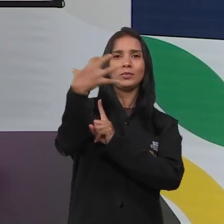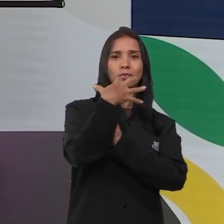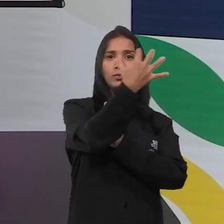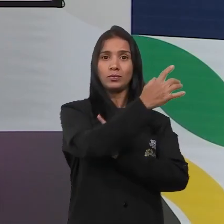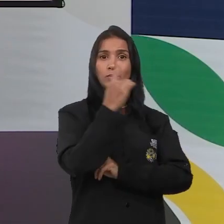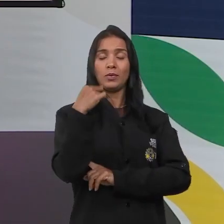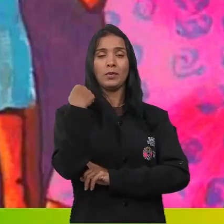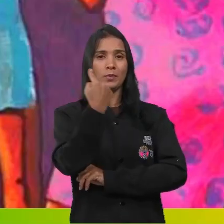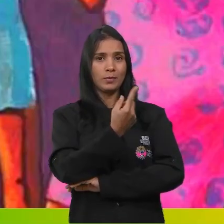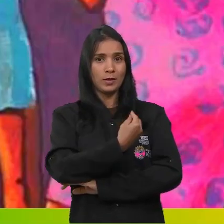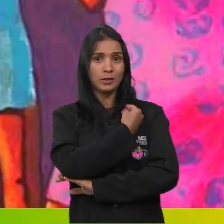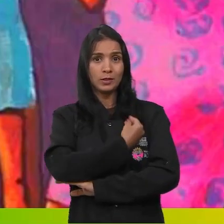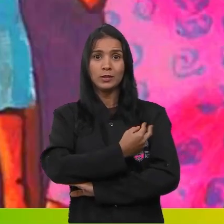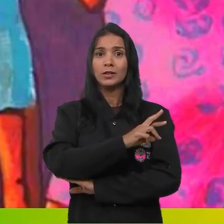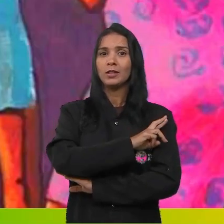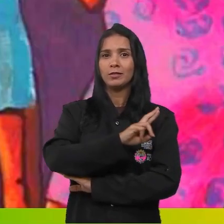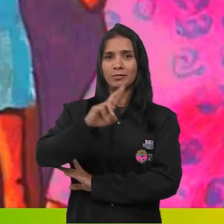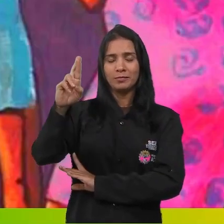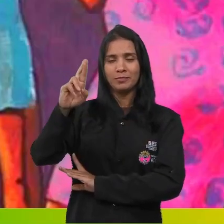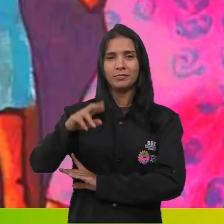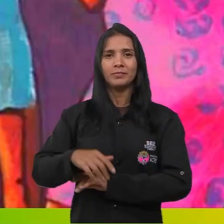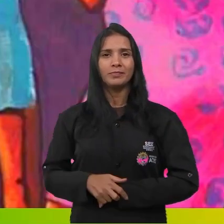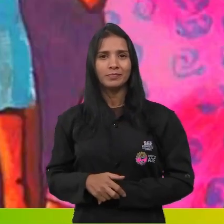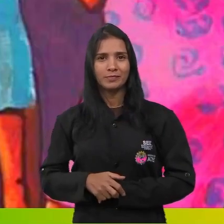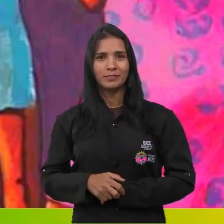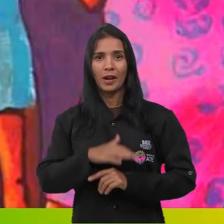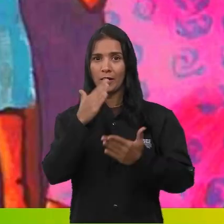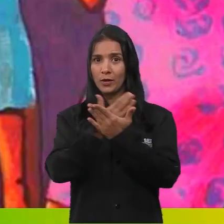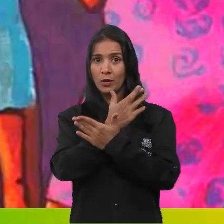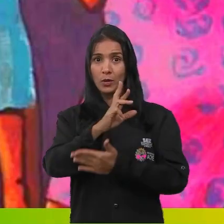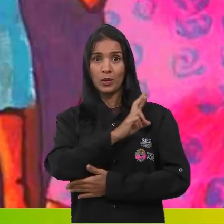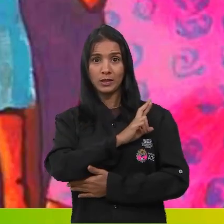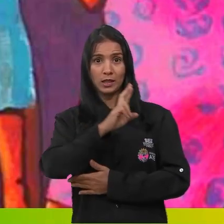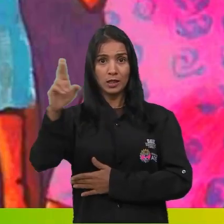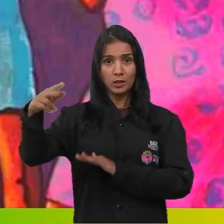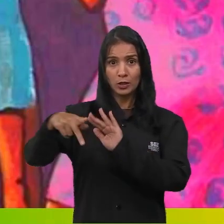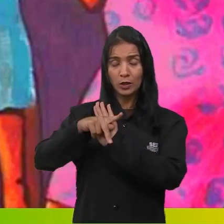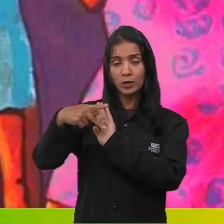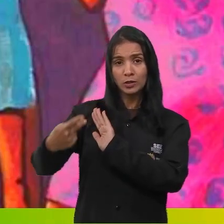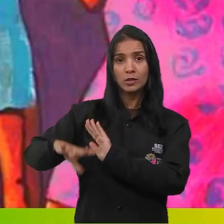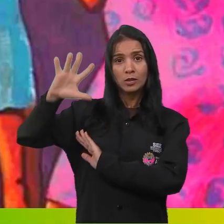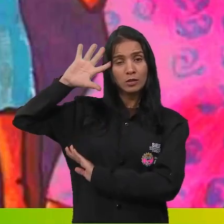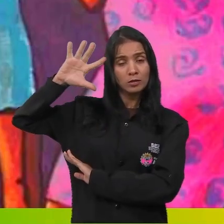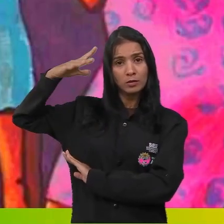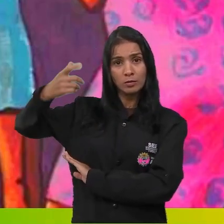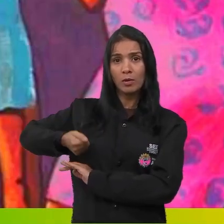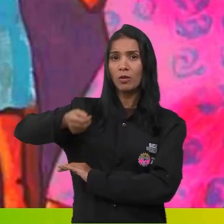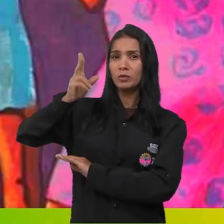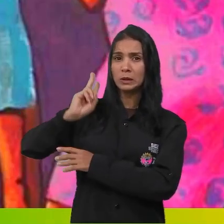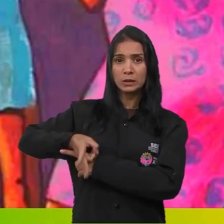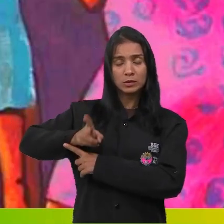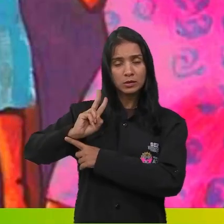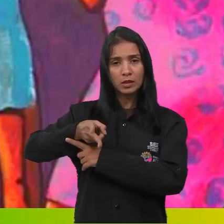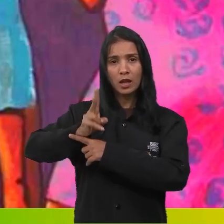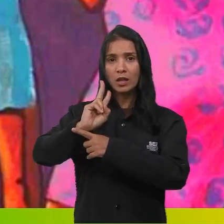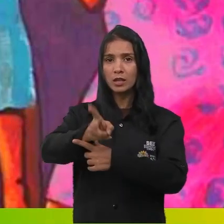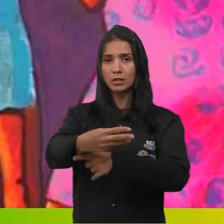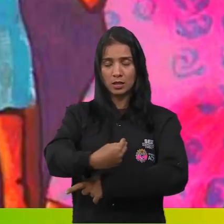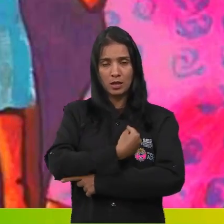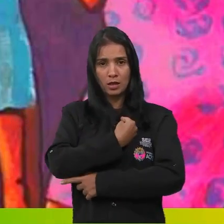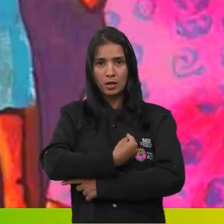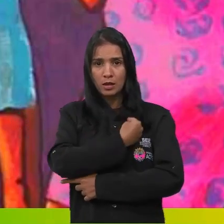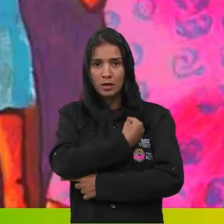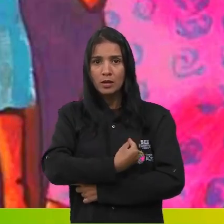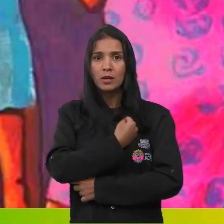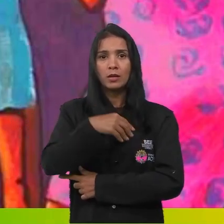religiosos. Vamos observar como? Religiões de matriz africana vão fazer parte aí do